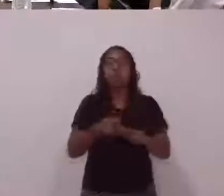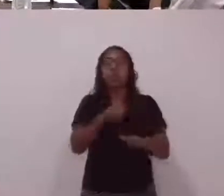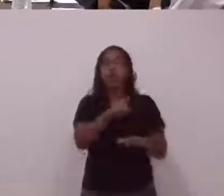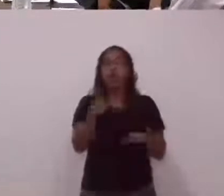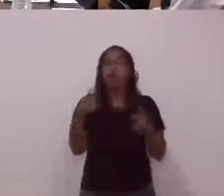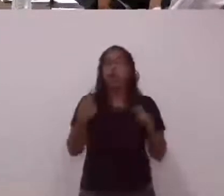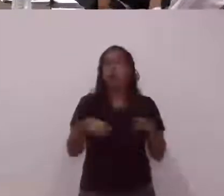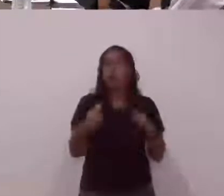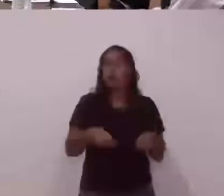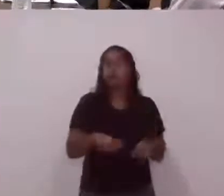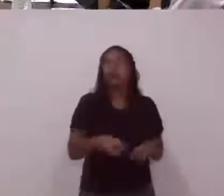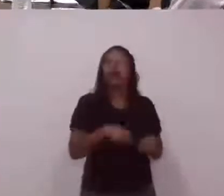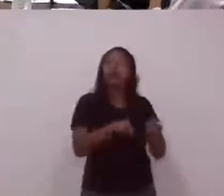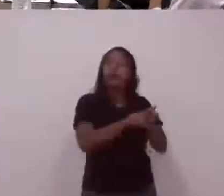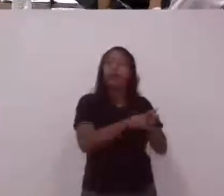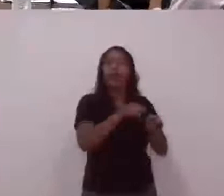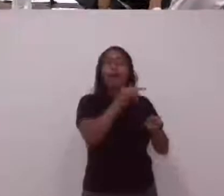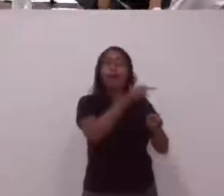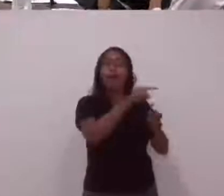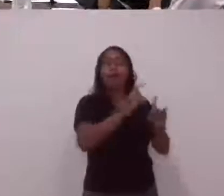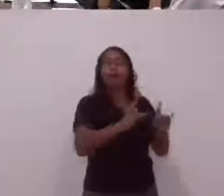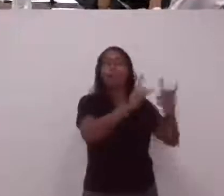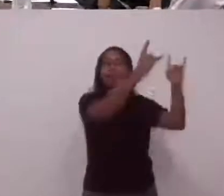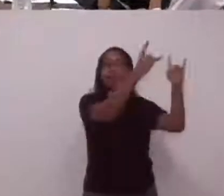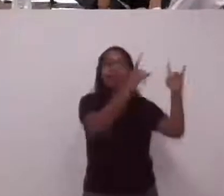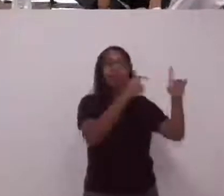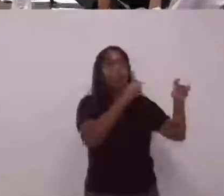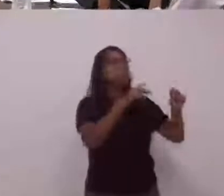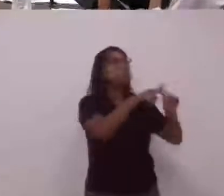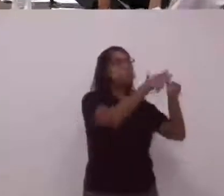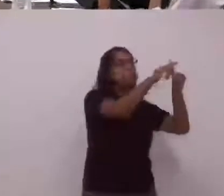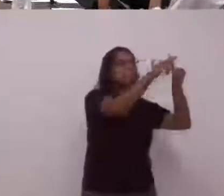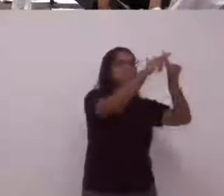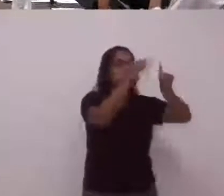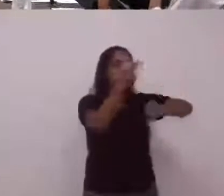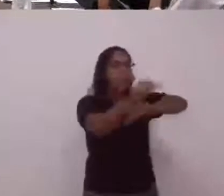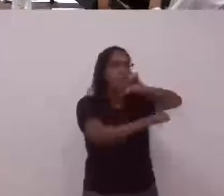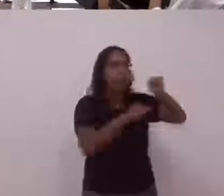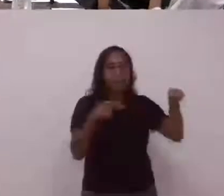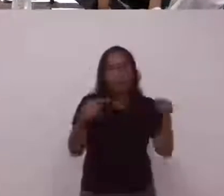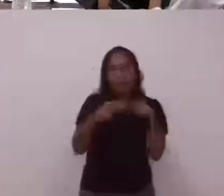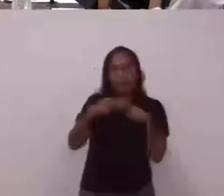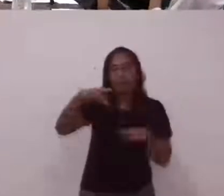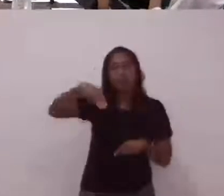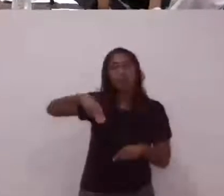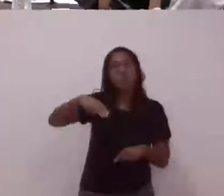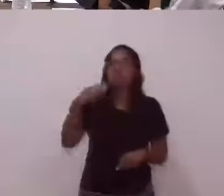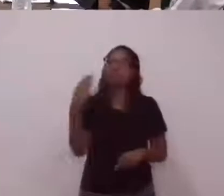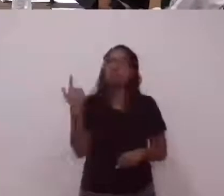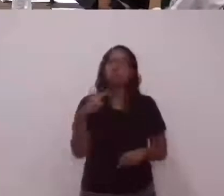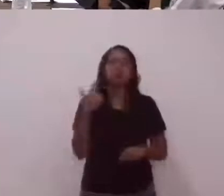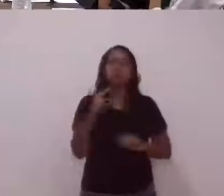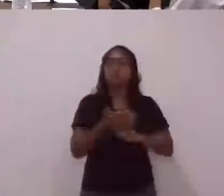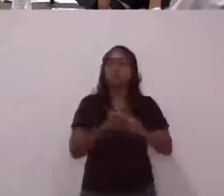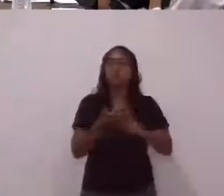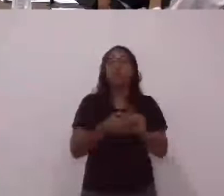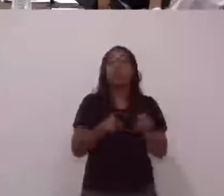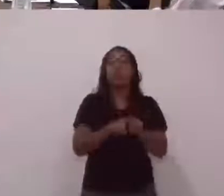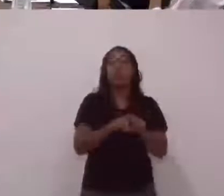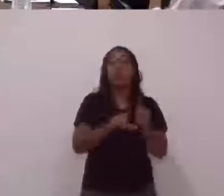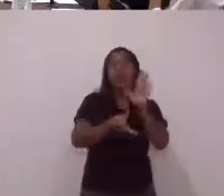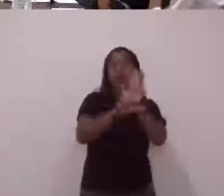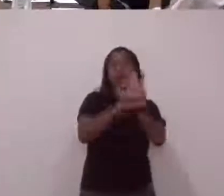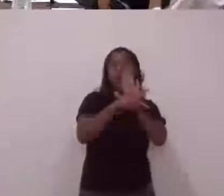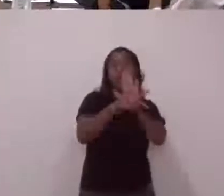que não cumpriram até então, pois o imóvel não estava adaptado e sequer havia lei municipal autorizando a